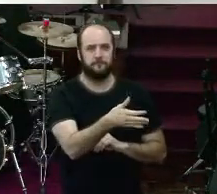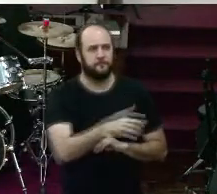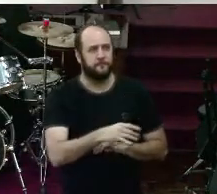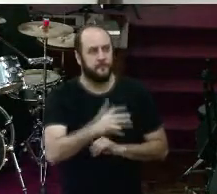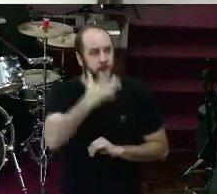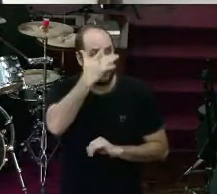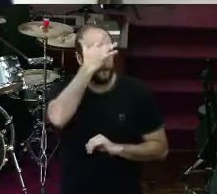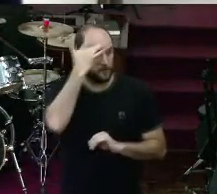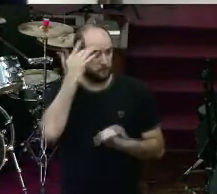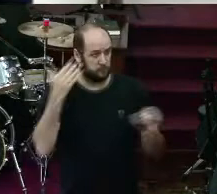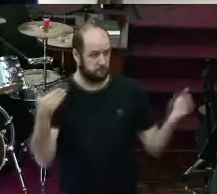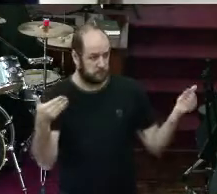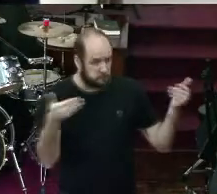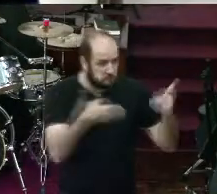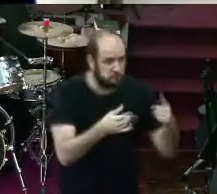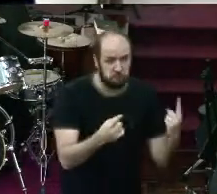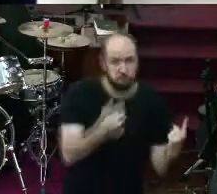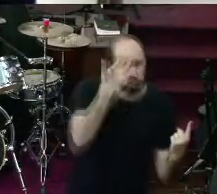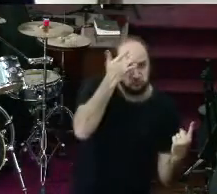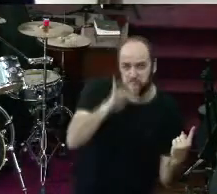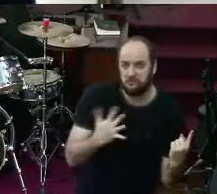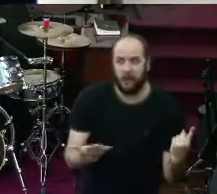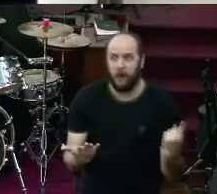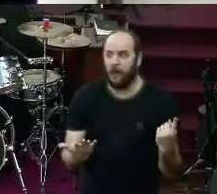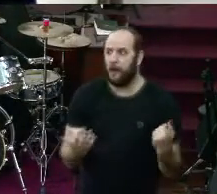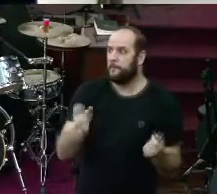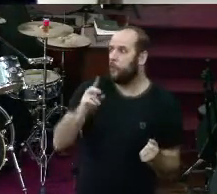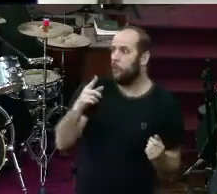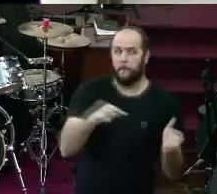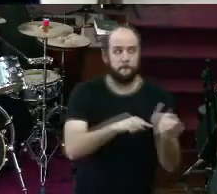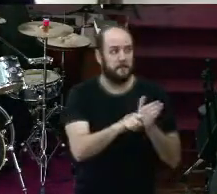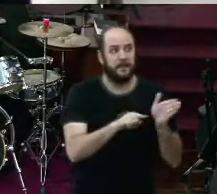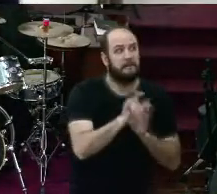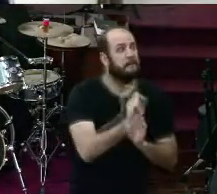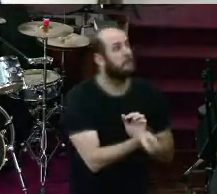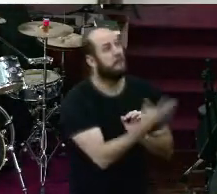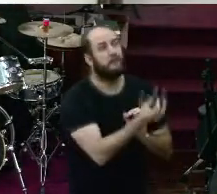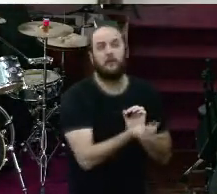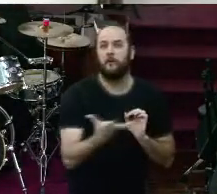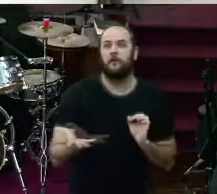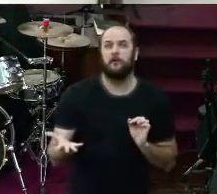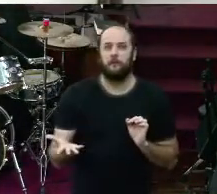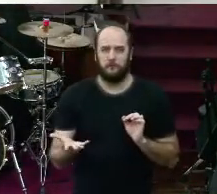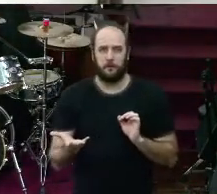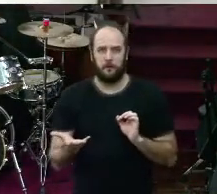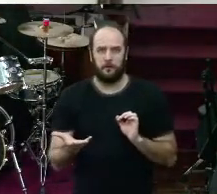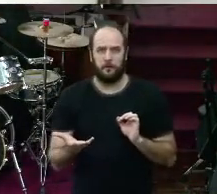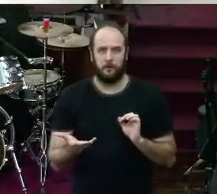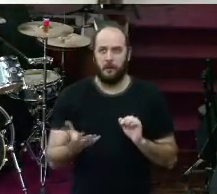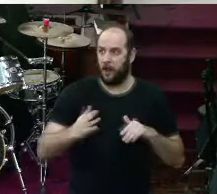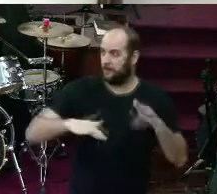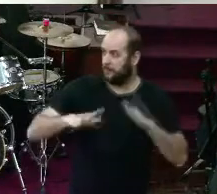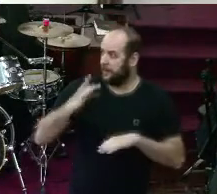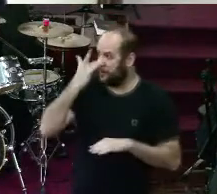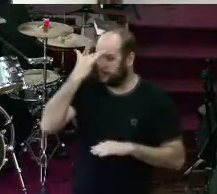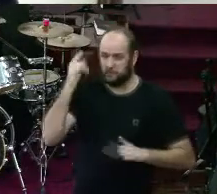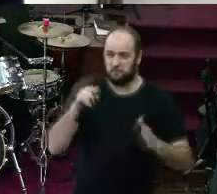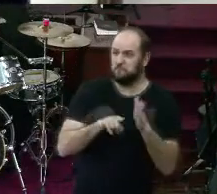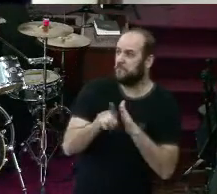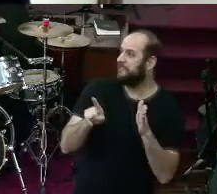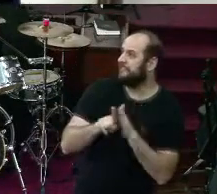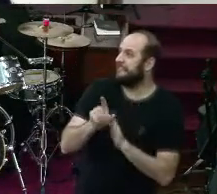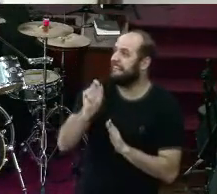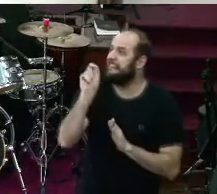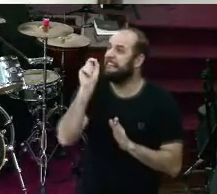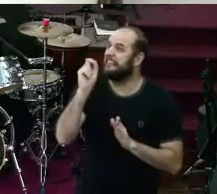está ciente do que está acontecendo, ou alguém que quer tomar conhecimento dos fatos, muitas vezes é comum a pessoa perguntar: quem está